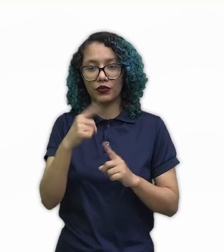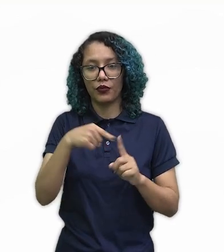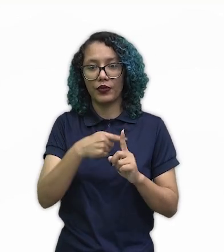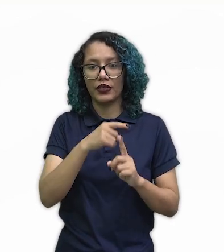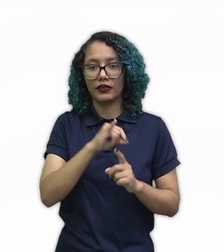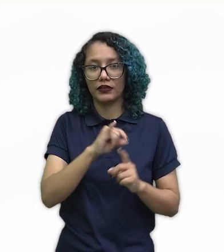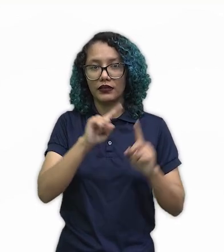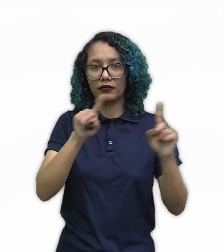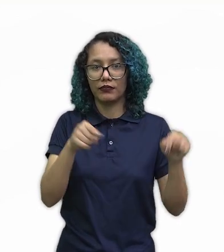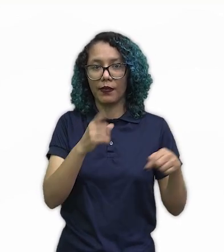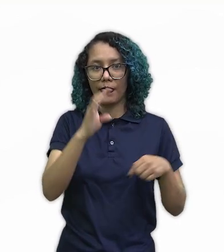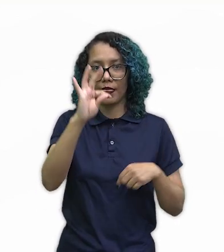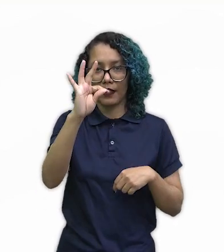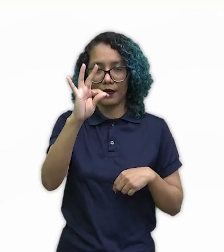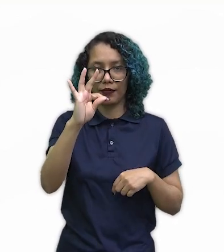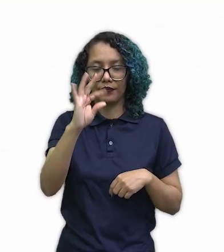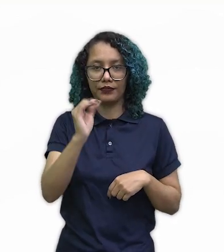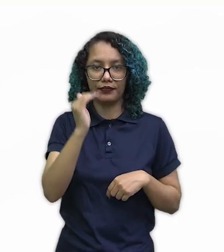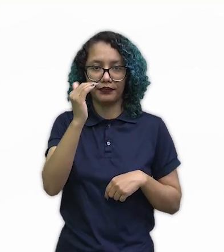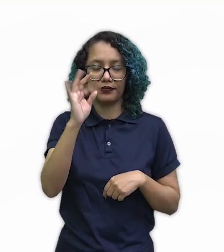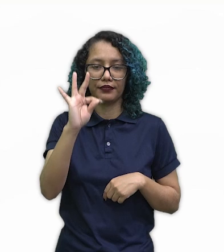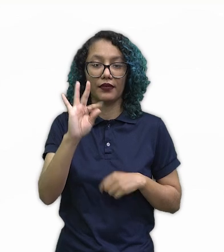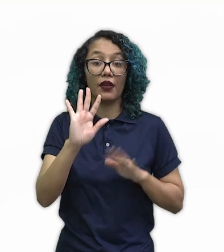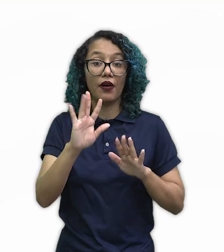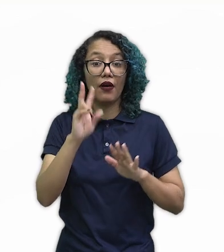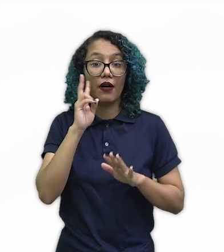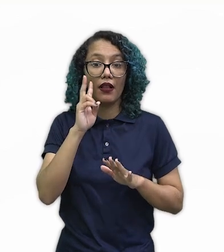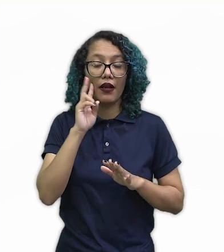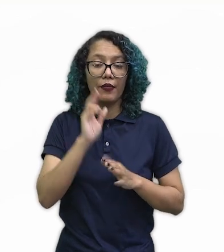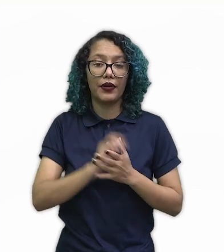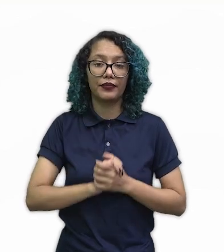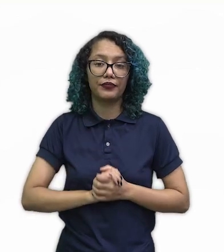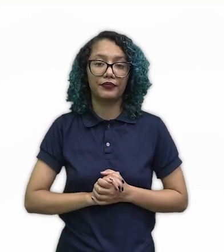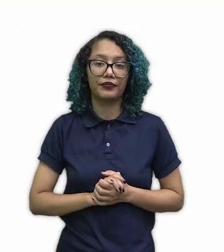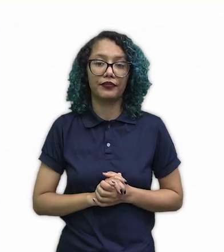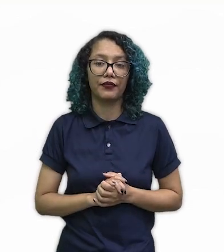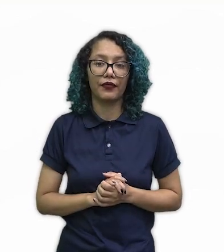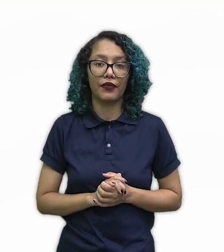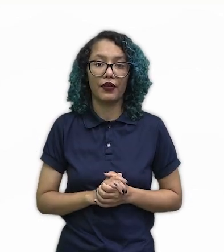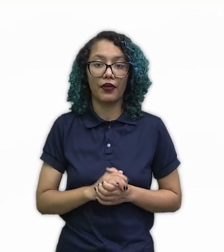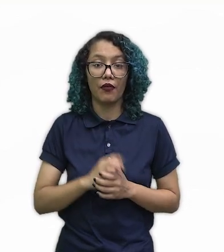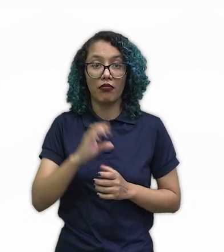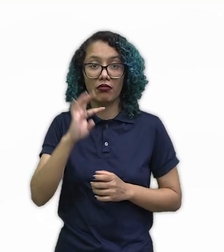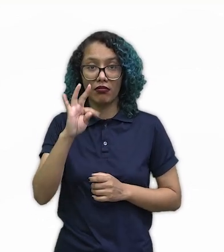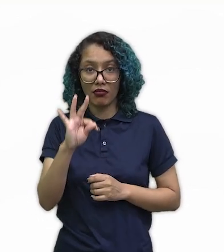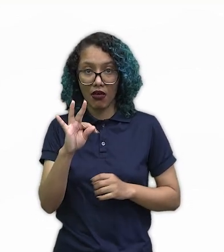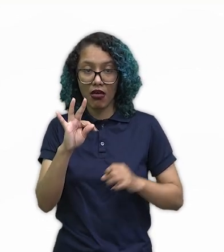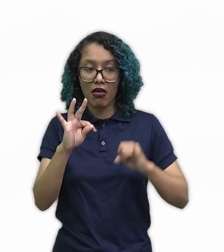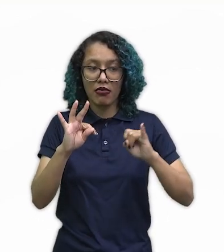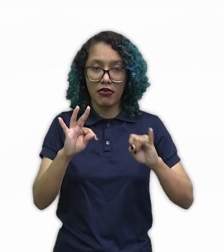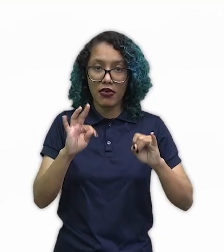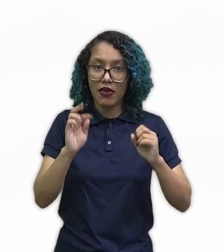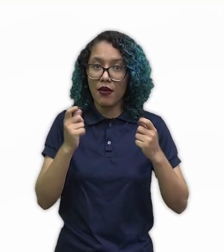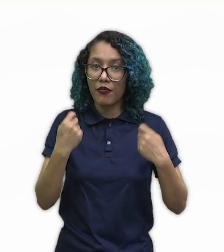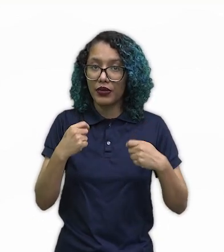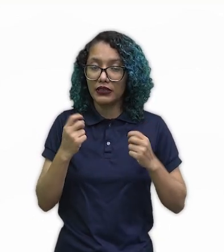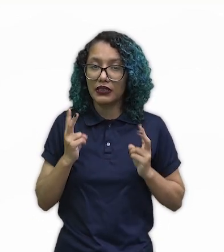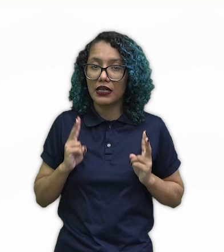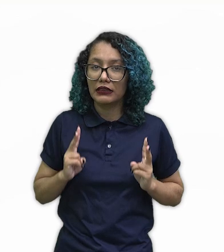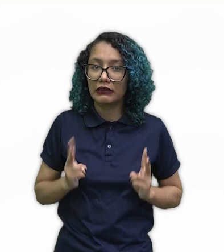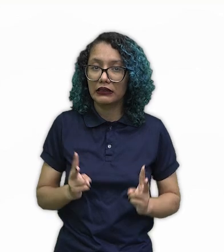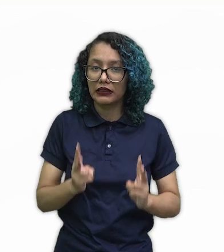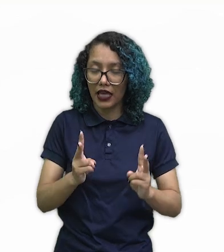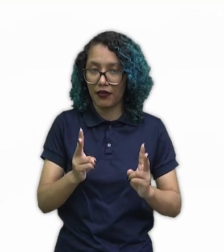elevado ao tempo, tudo bem? Lembrando que o tempo e a taxa precisa estar na mesma